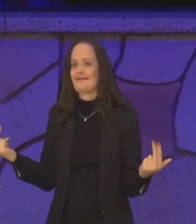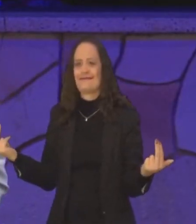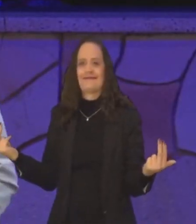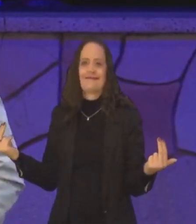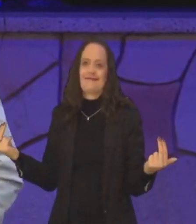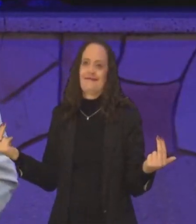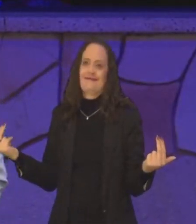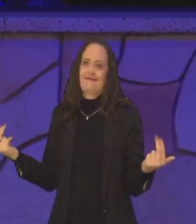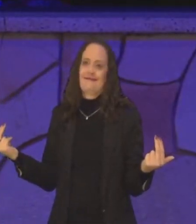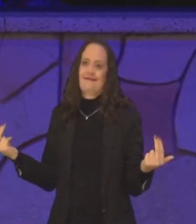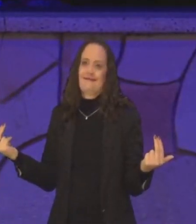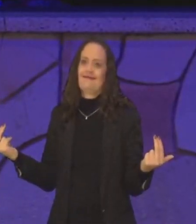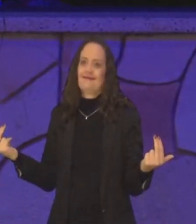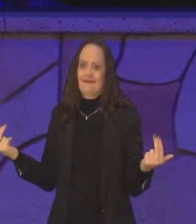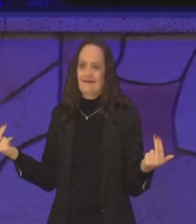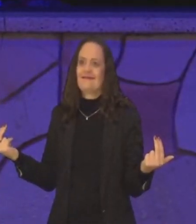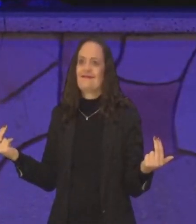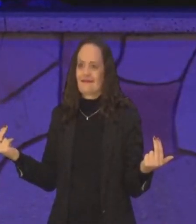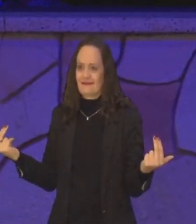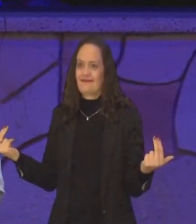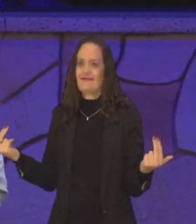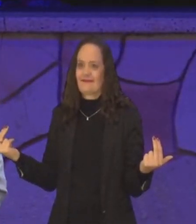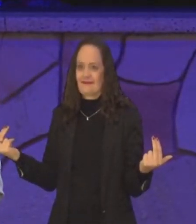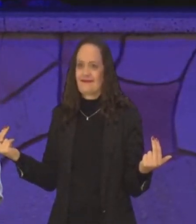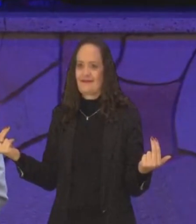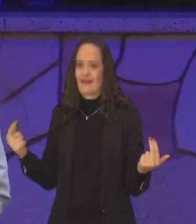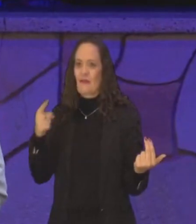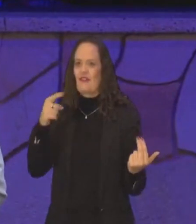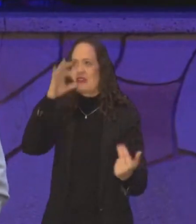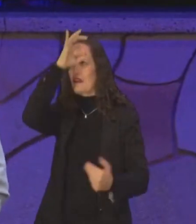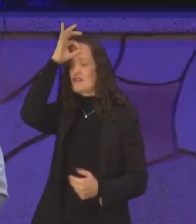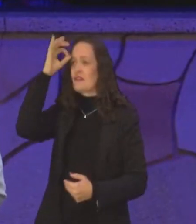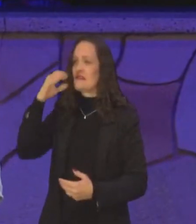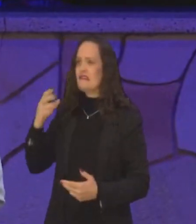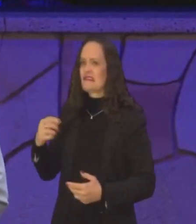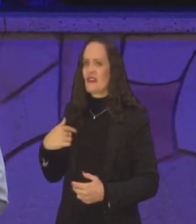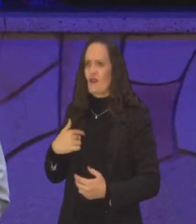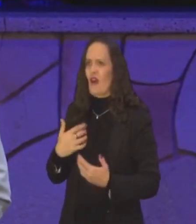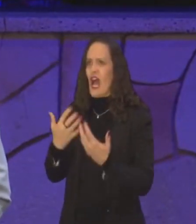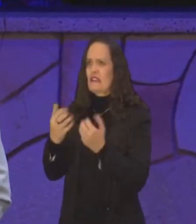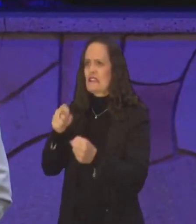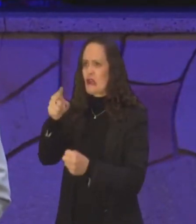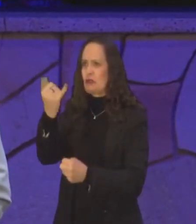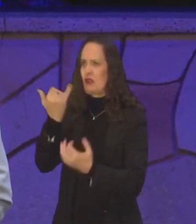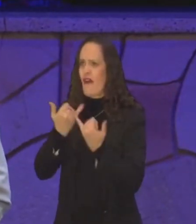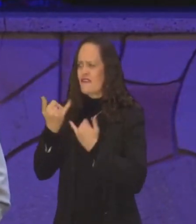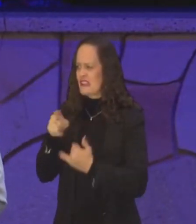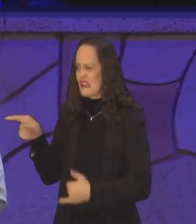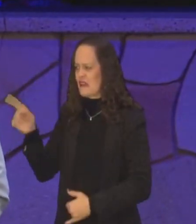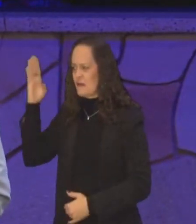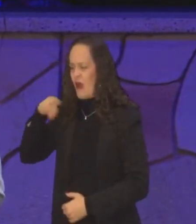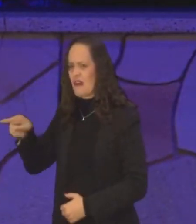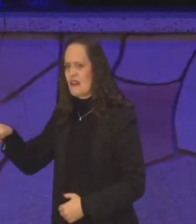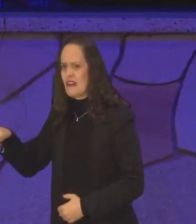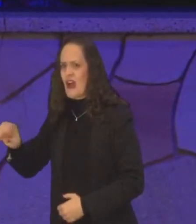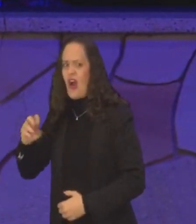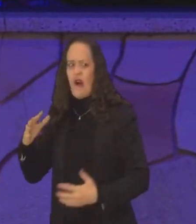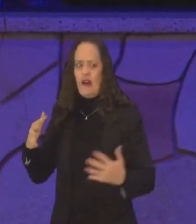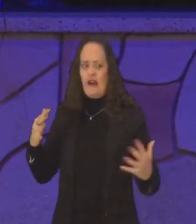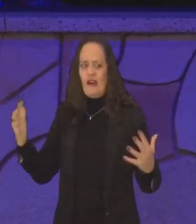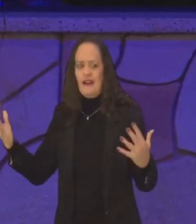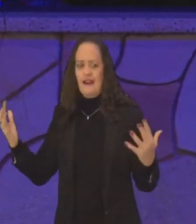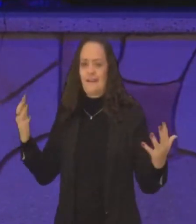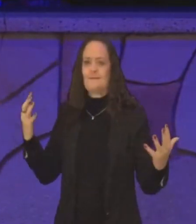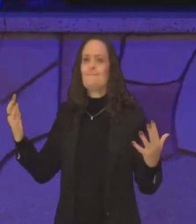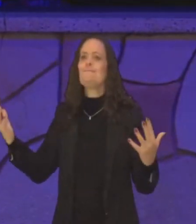Esses citados aqui nesse texto possuíam um estilo de vida traiçoeiro, enganador, fraudulento, buscavam seus